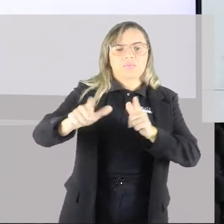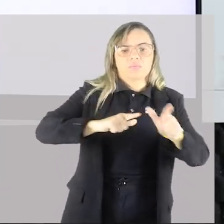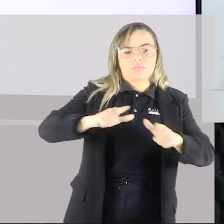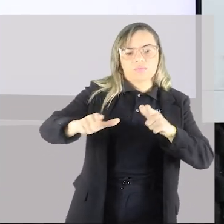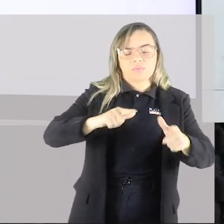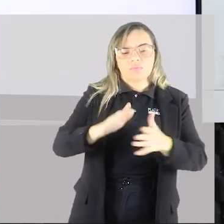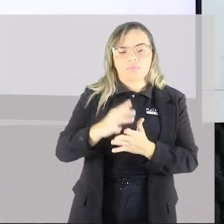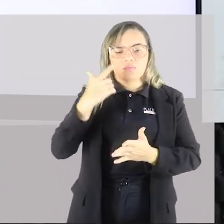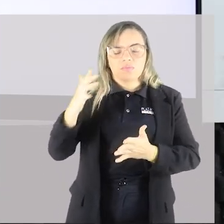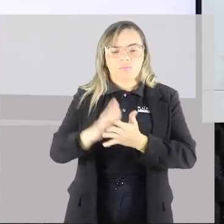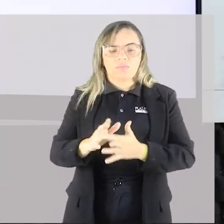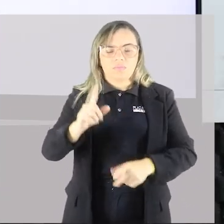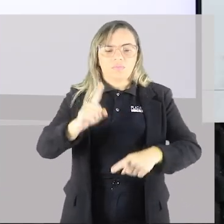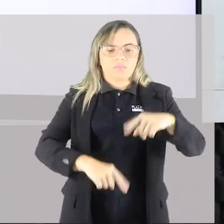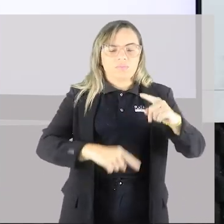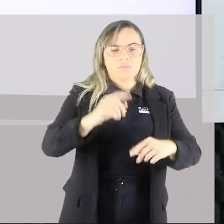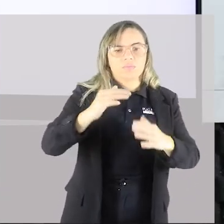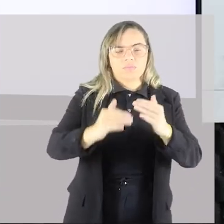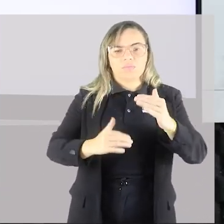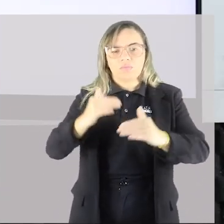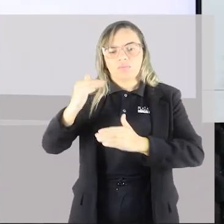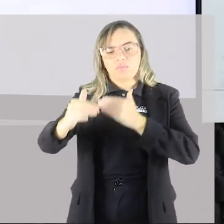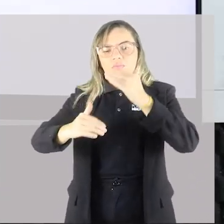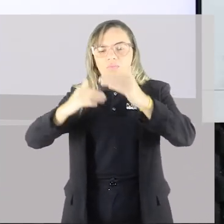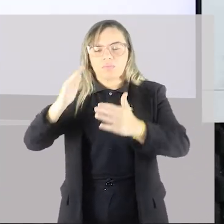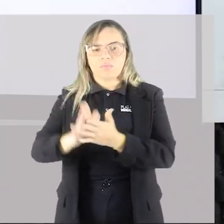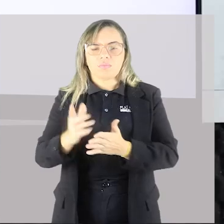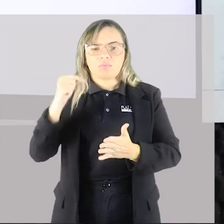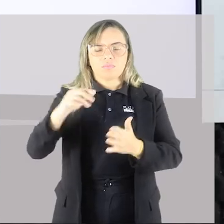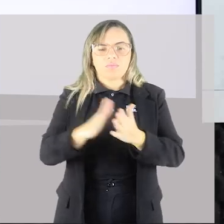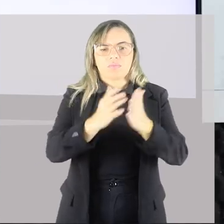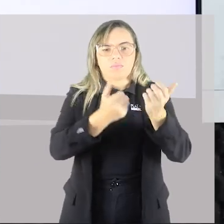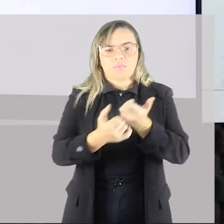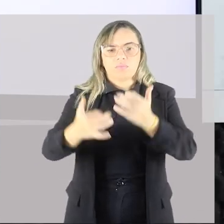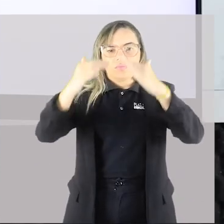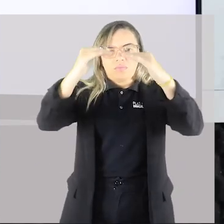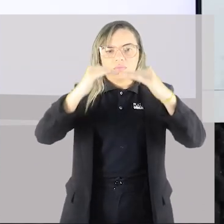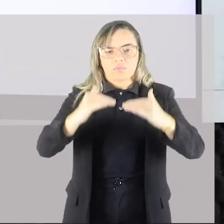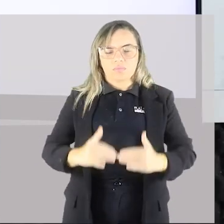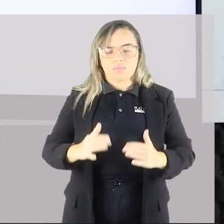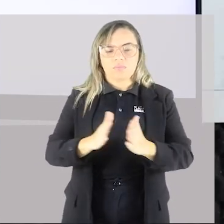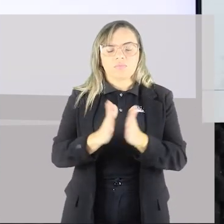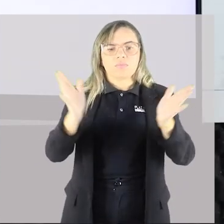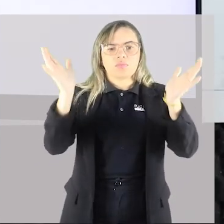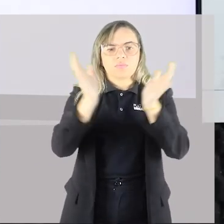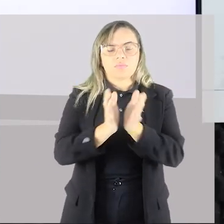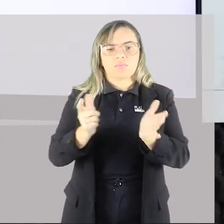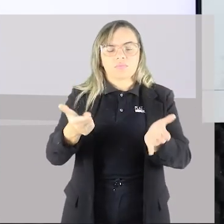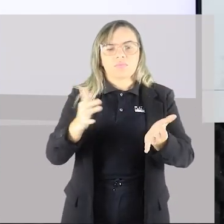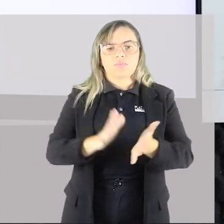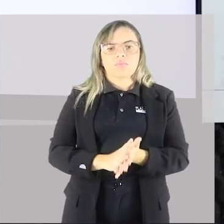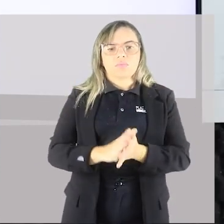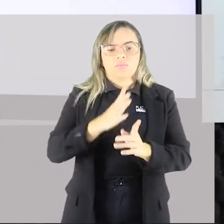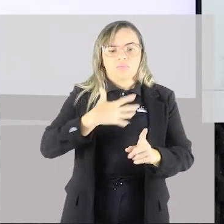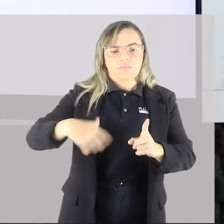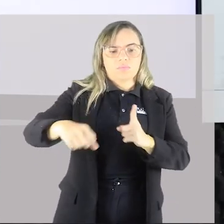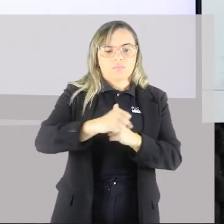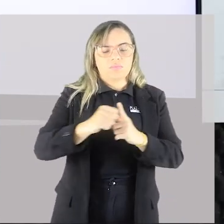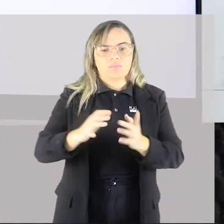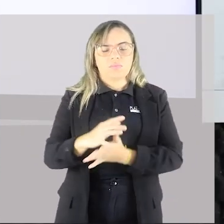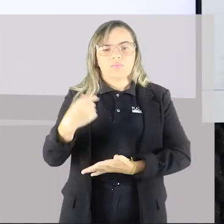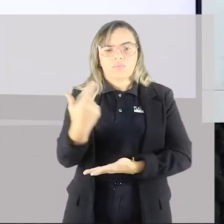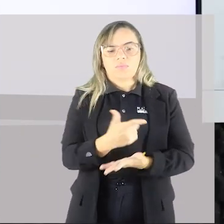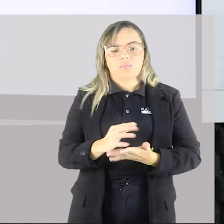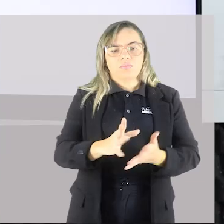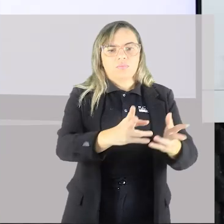trabalho associado ao crescimento dentro de uma hierarquia social, certo? Então, nós vamos perceber que